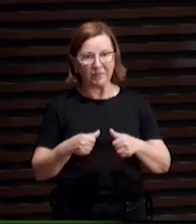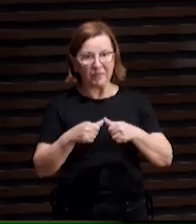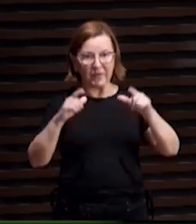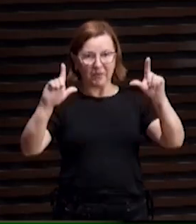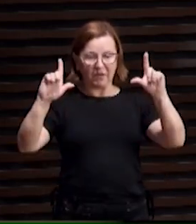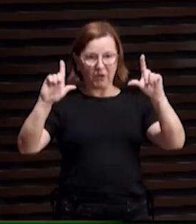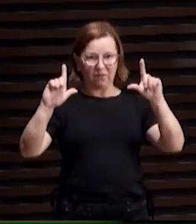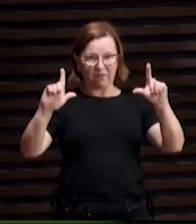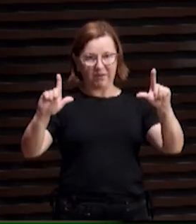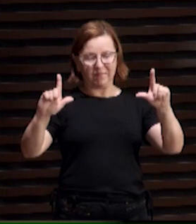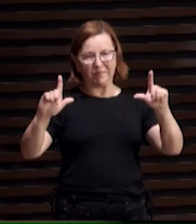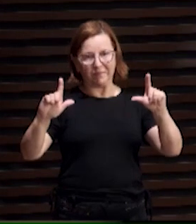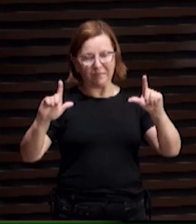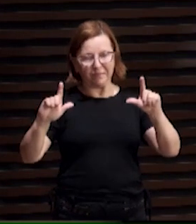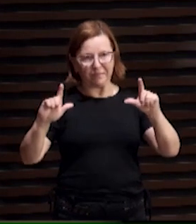o